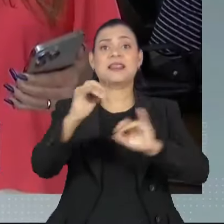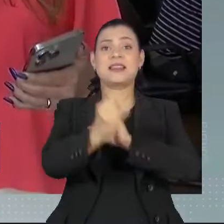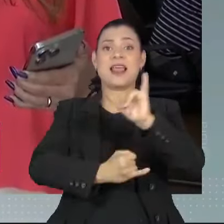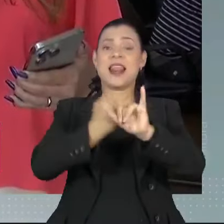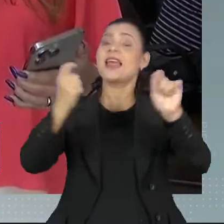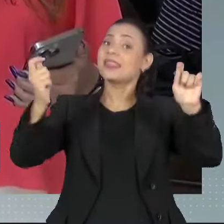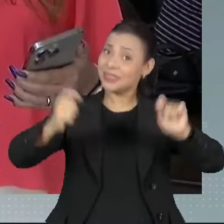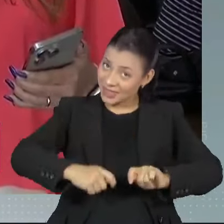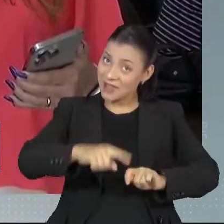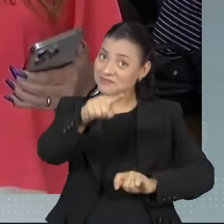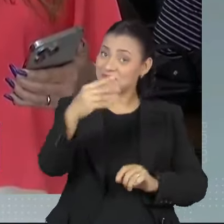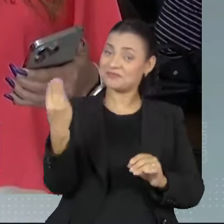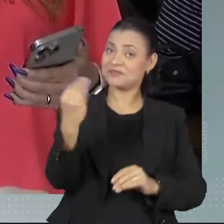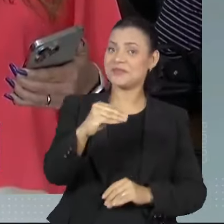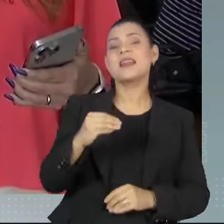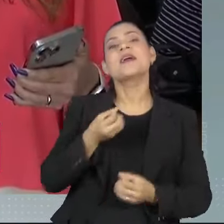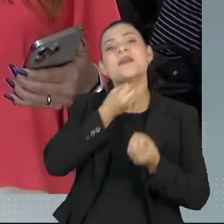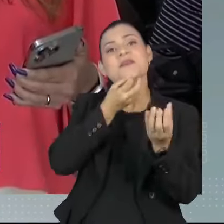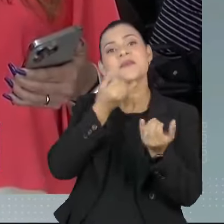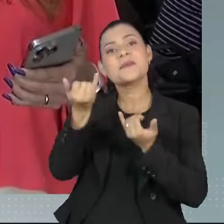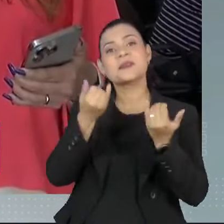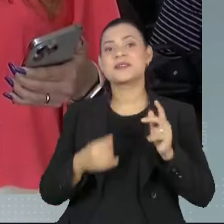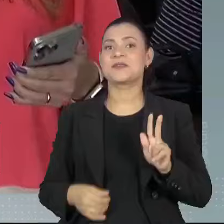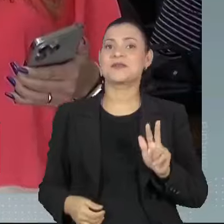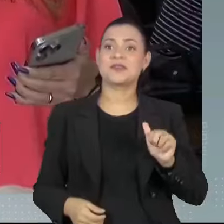mais informações. Boa tarde, Vanessa.